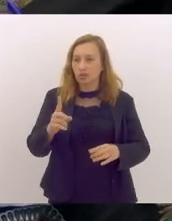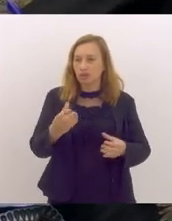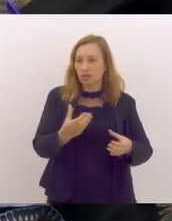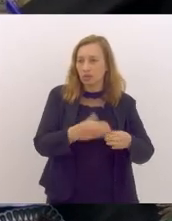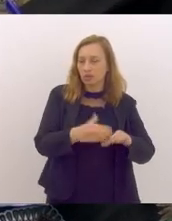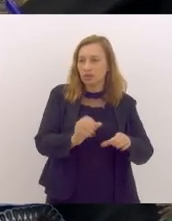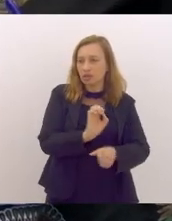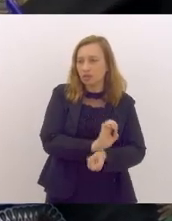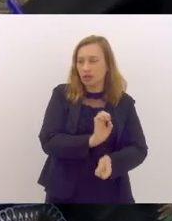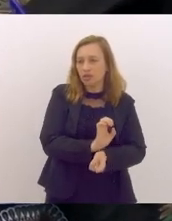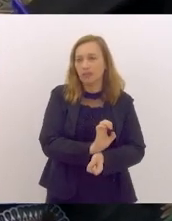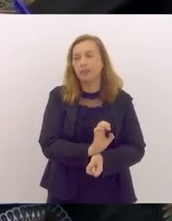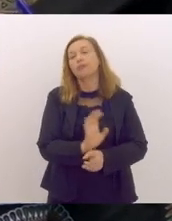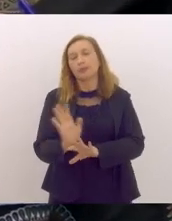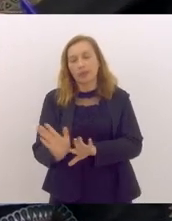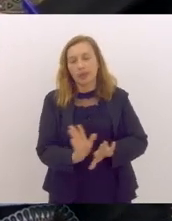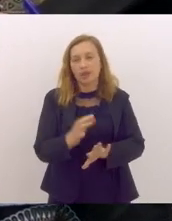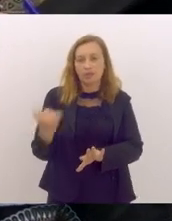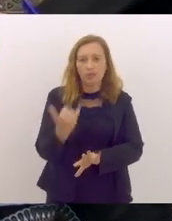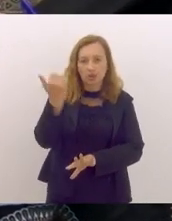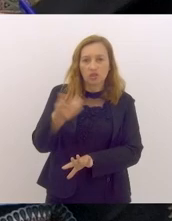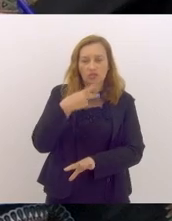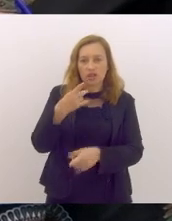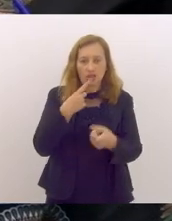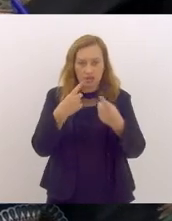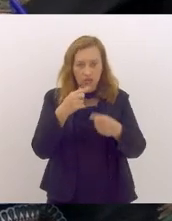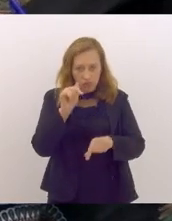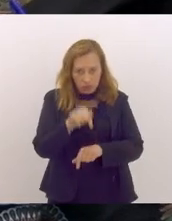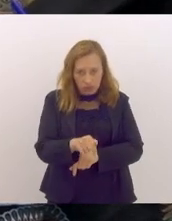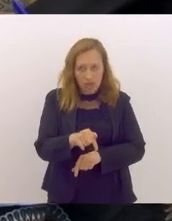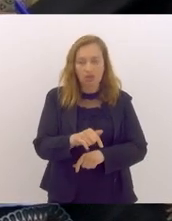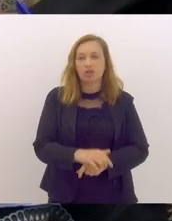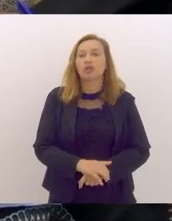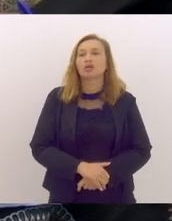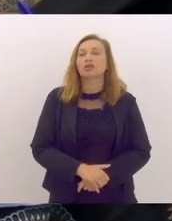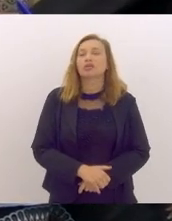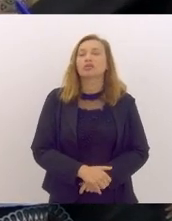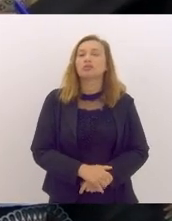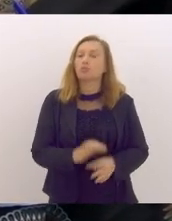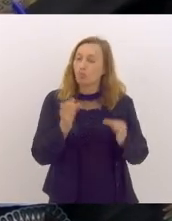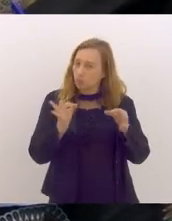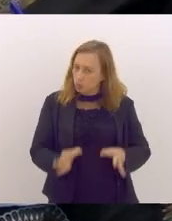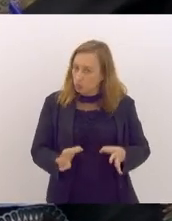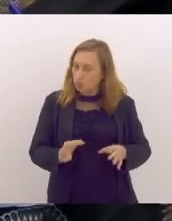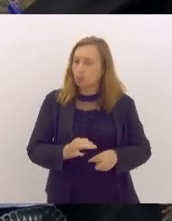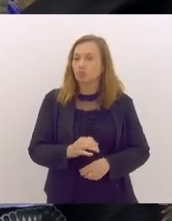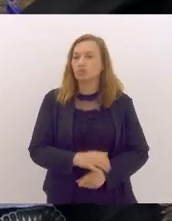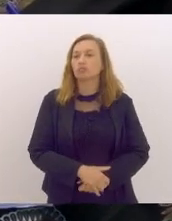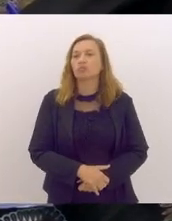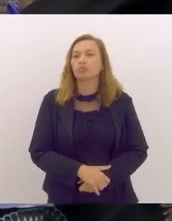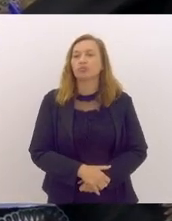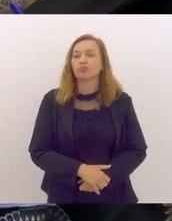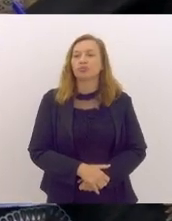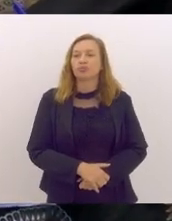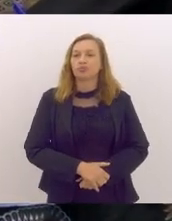que surgiu como ponderação, que eu acho que é importante trazer para o debate também aqui, para ter um debate intelectualmente honesto, é o seguinte,